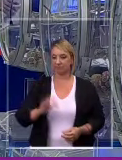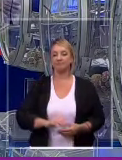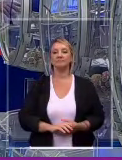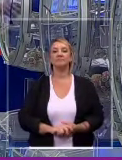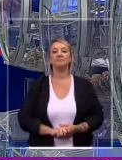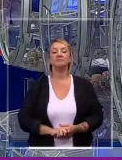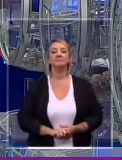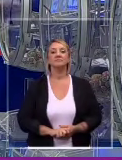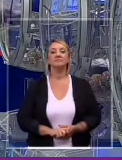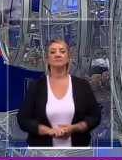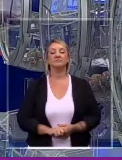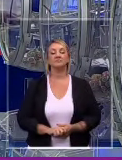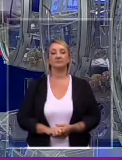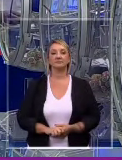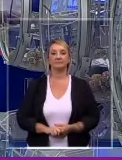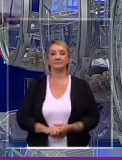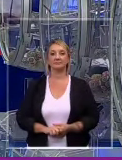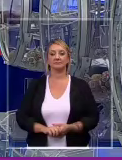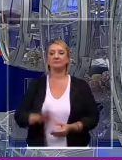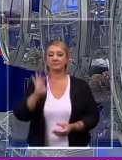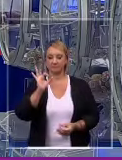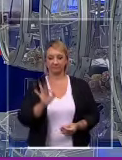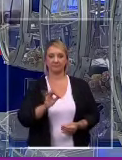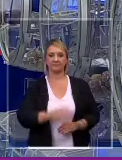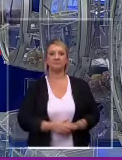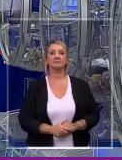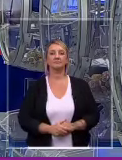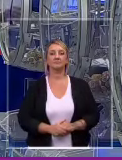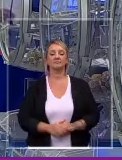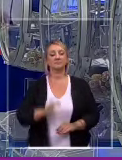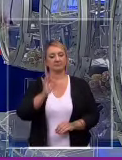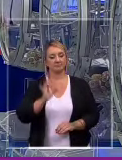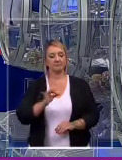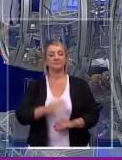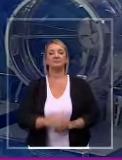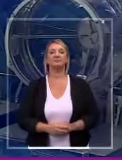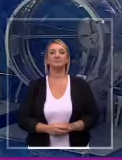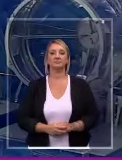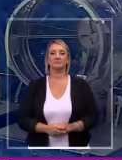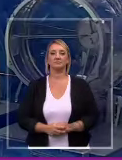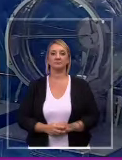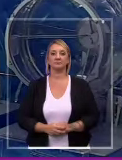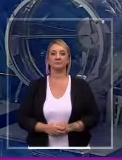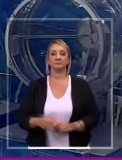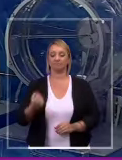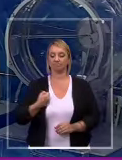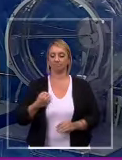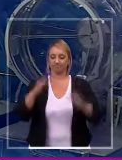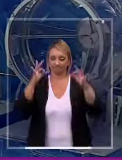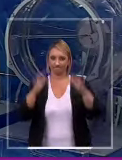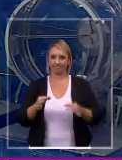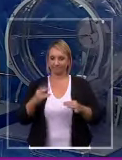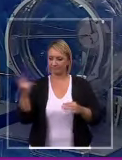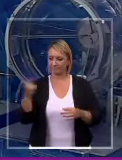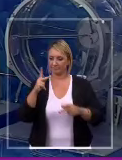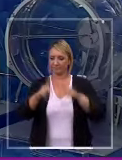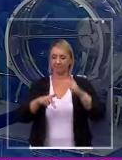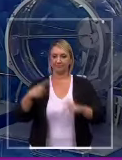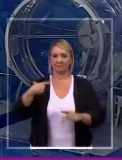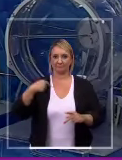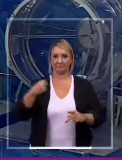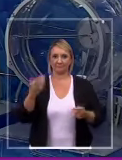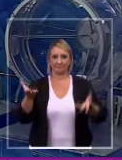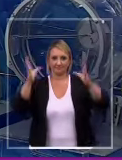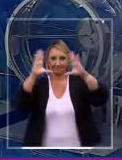auditoras populares, os números sorteados? Confirmo. Confirmo. Números confirmados pelas nossas auditoras